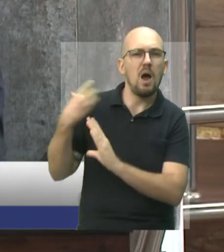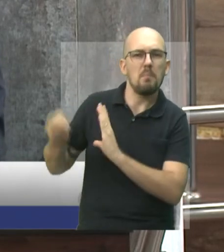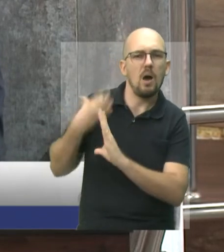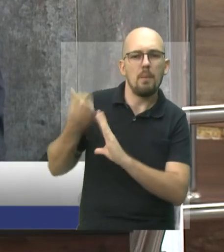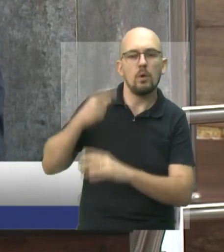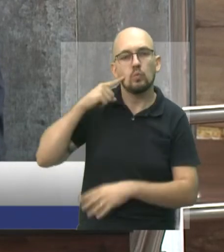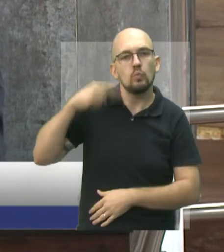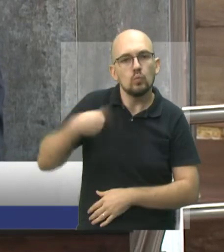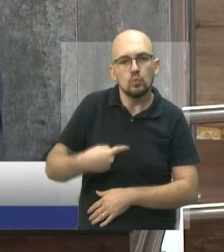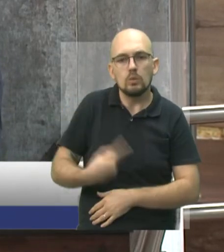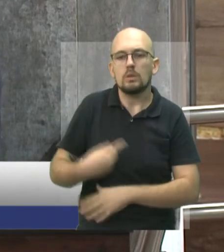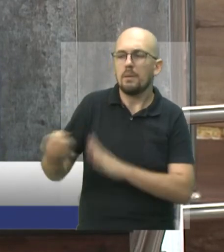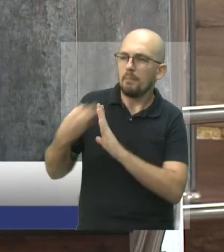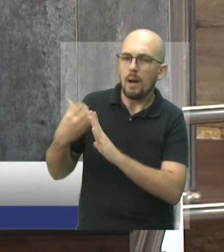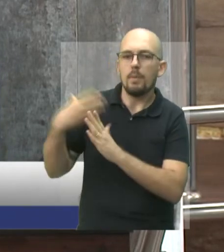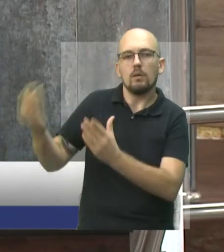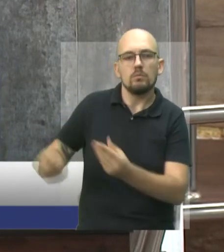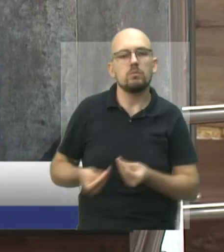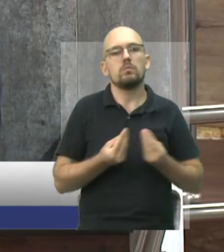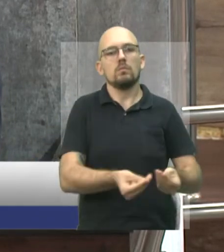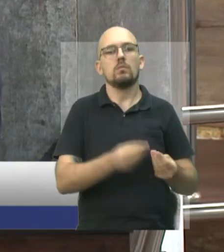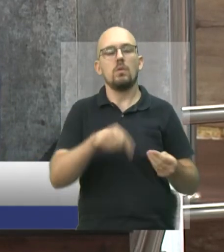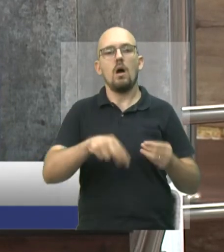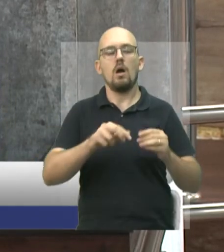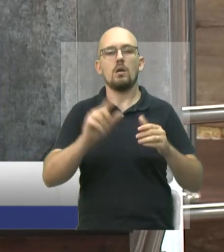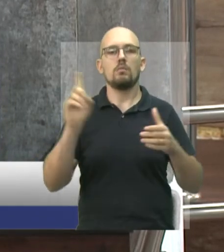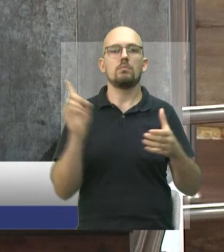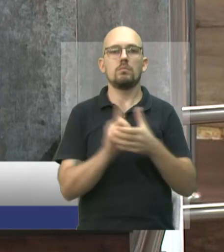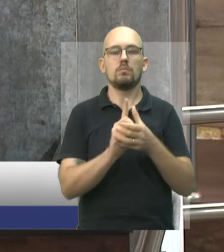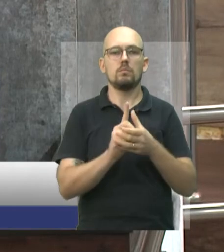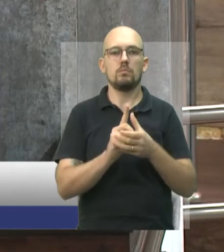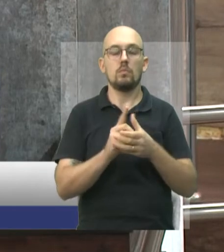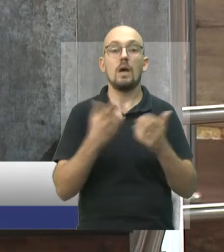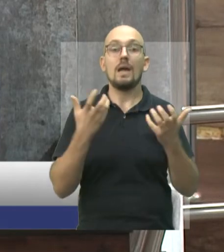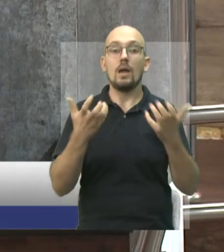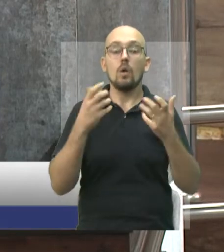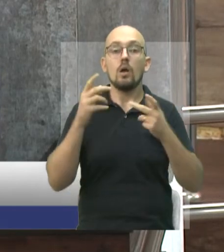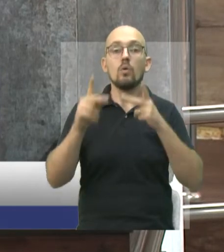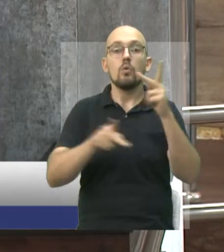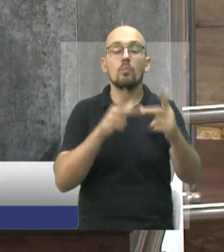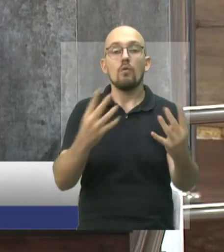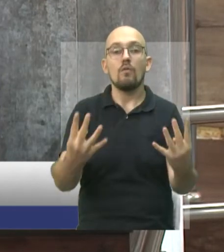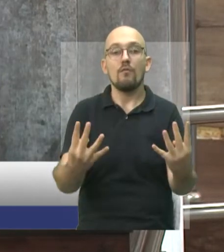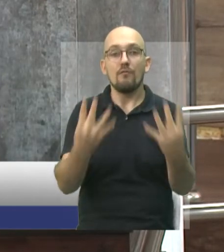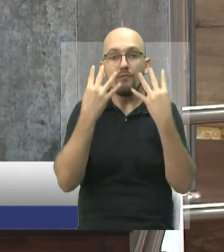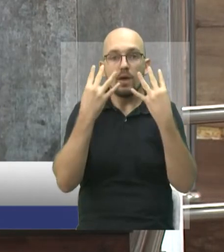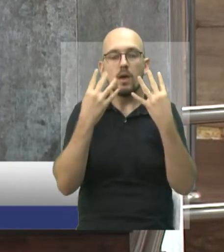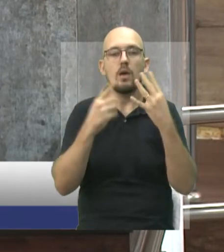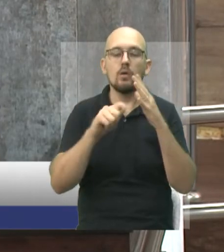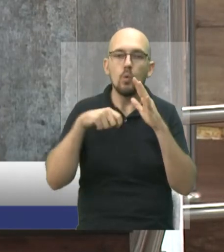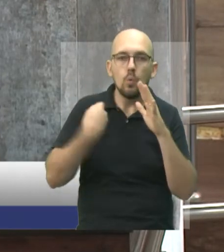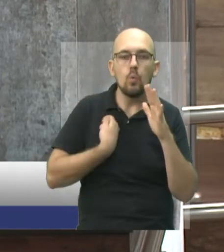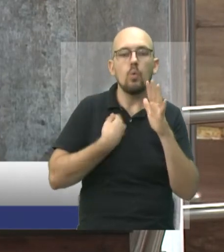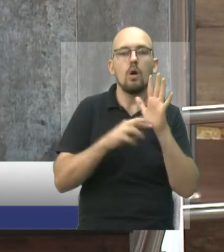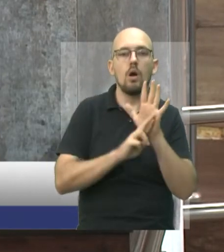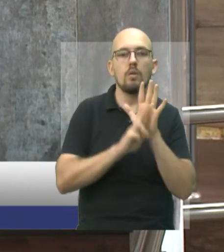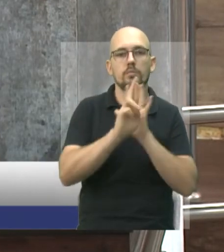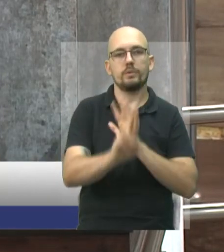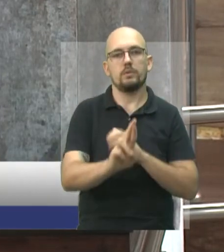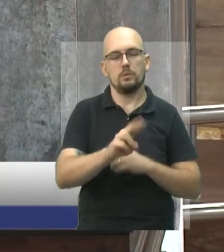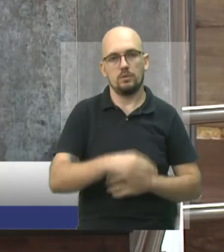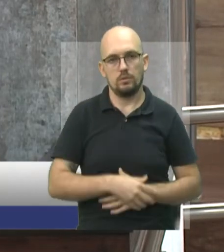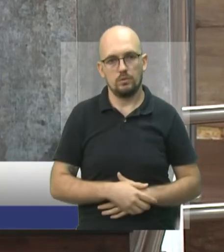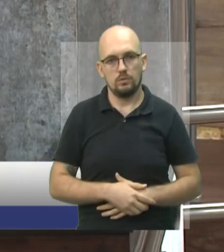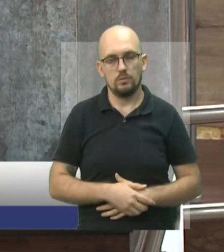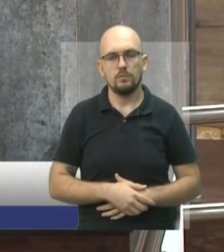diariamente. E eu quero que o cidadão jauense possa ver em mim a sua representatividade. Eu